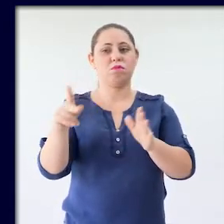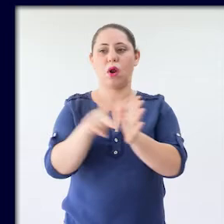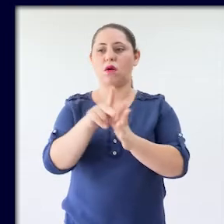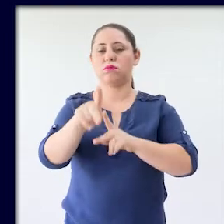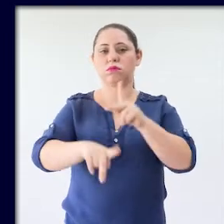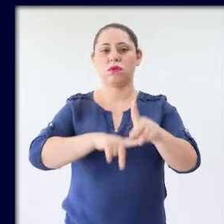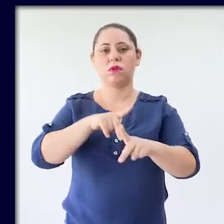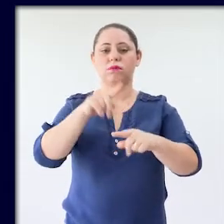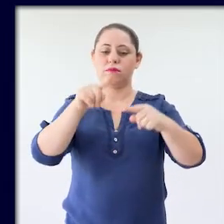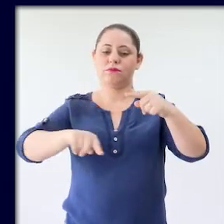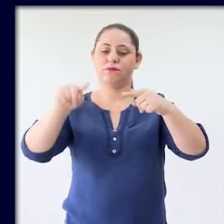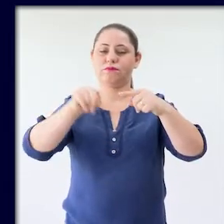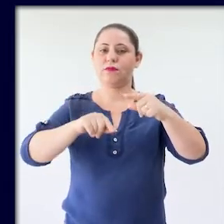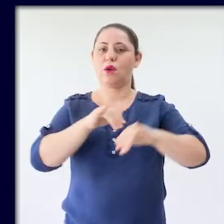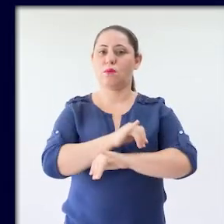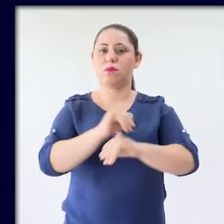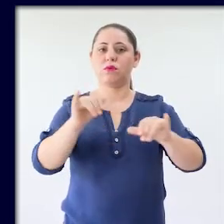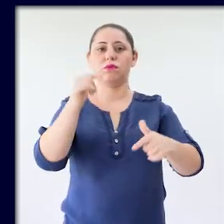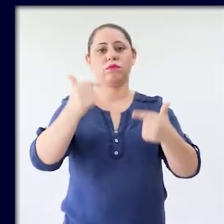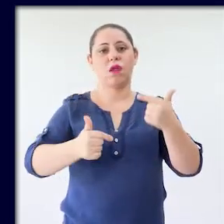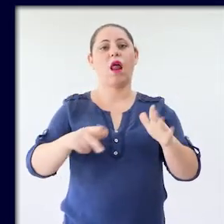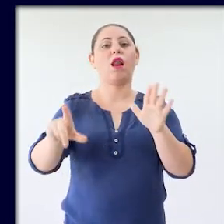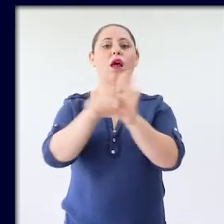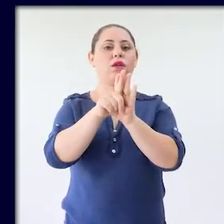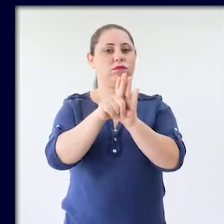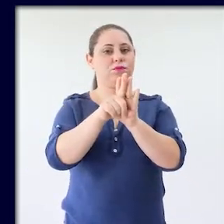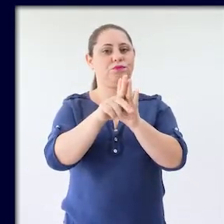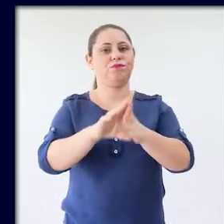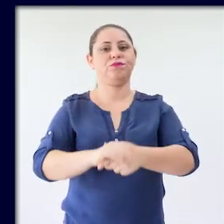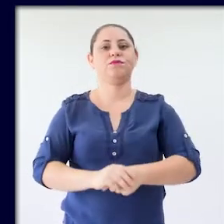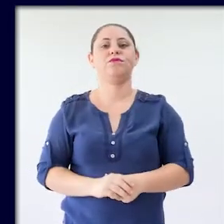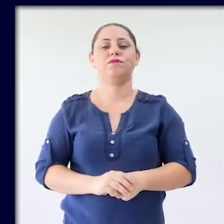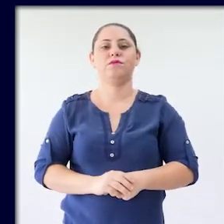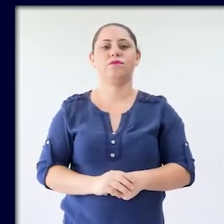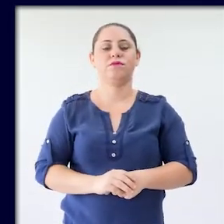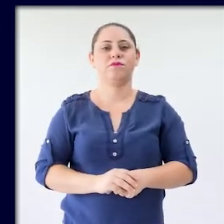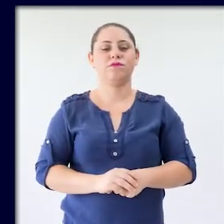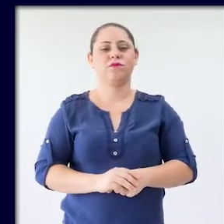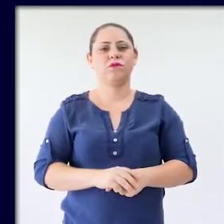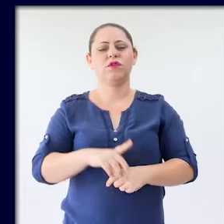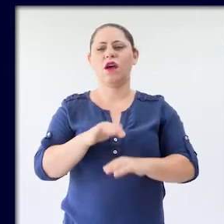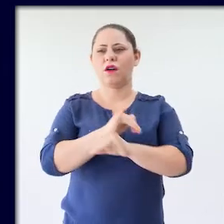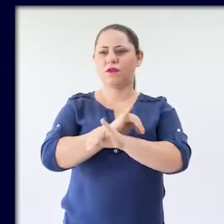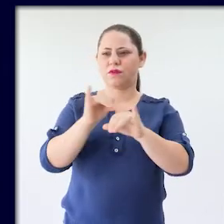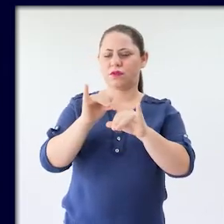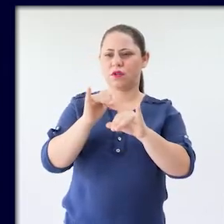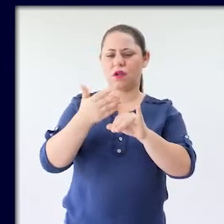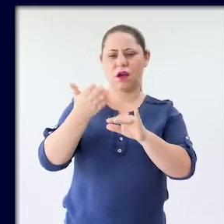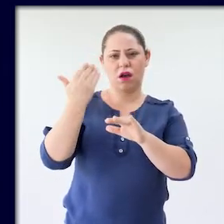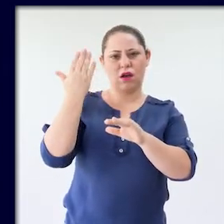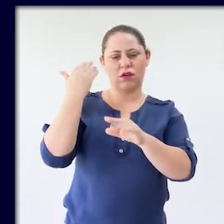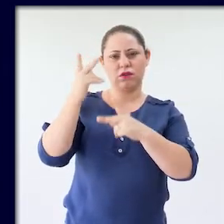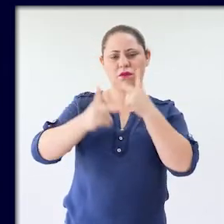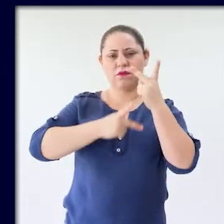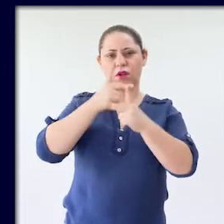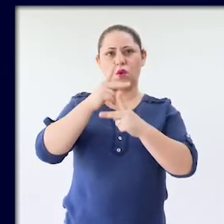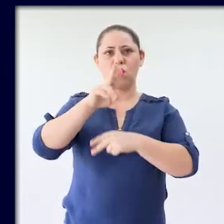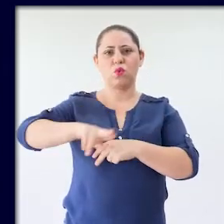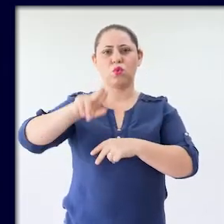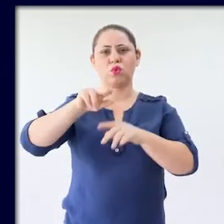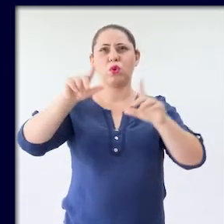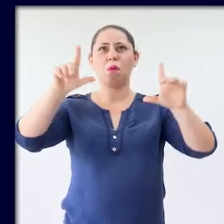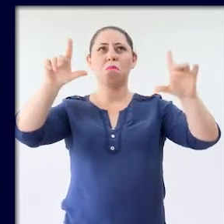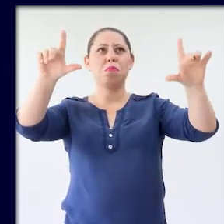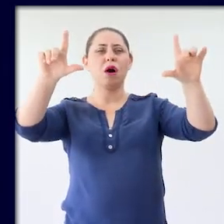está proibida a propaganda política por imposição de lei. o senhor havia mencionado que o uso de